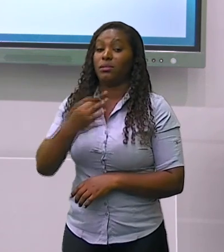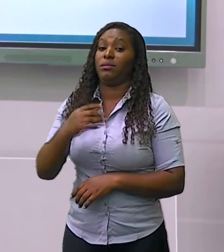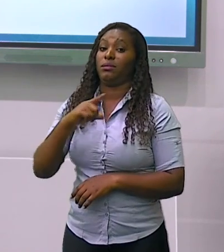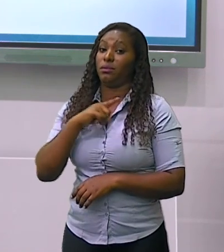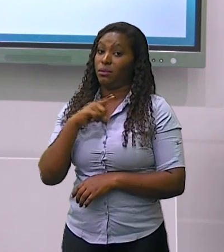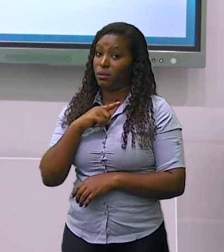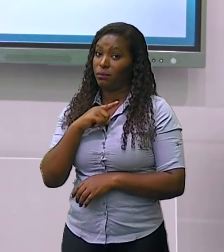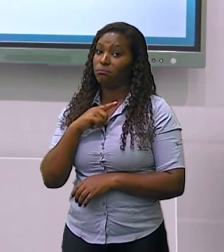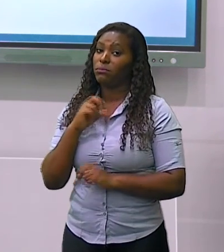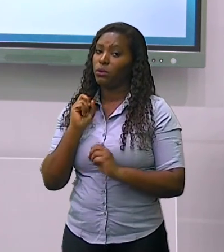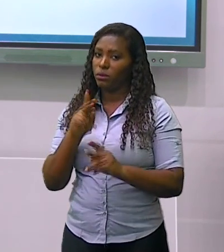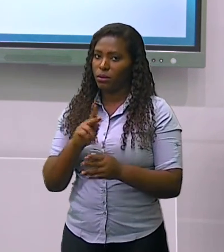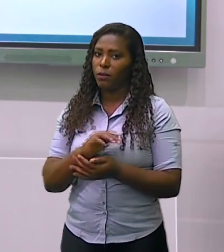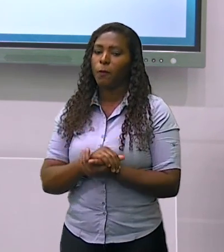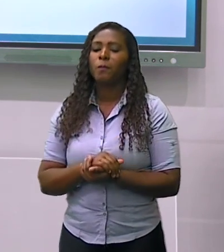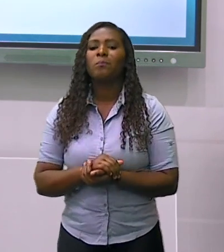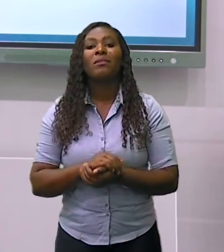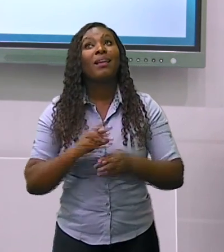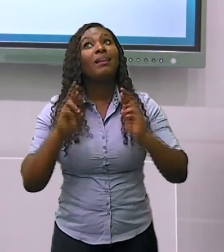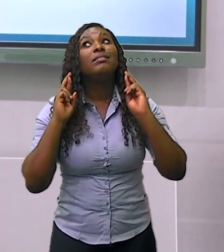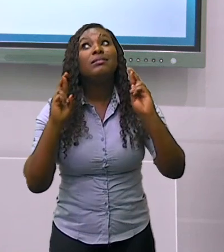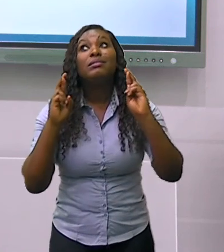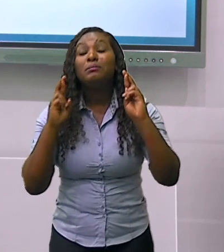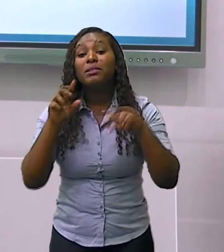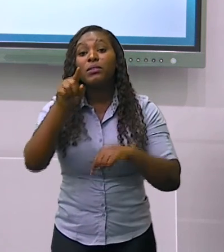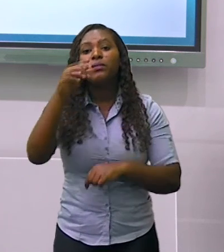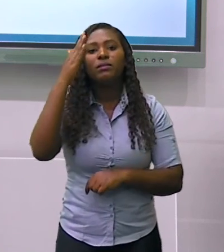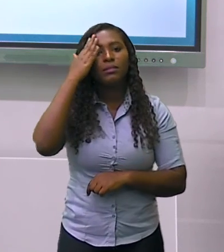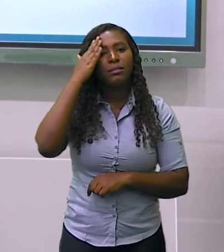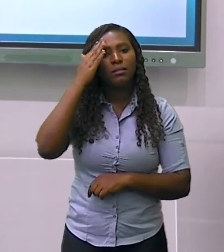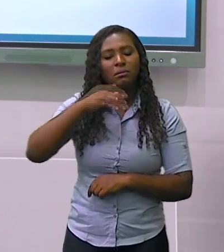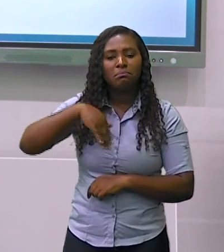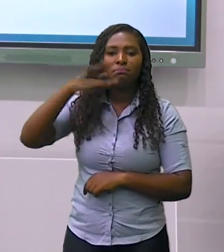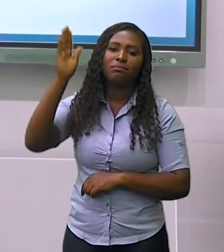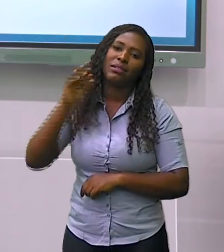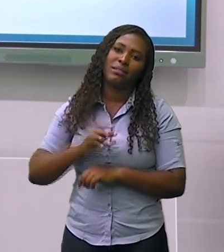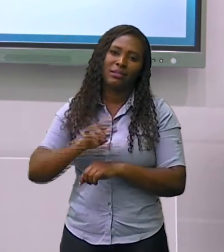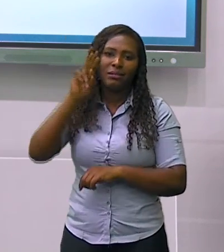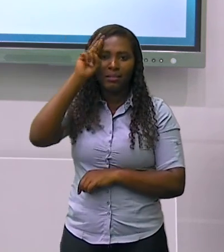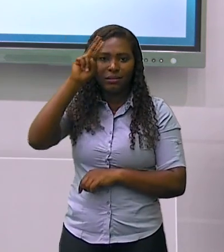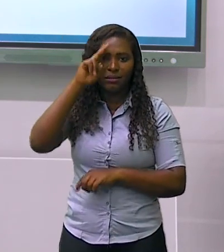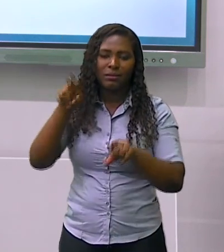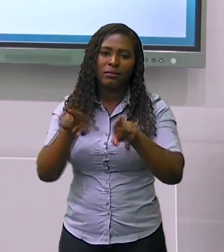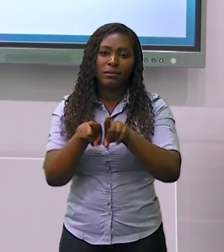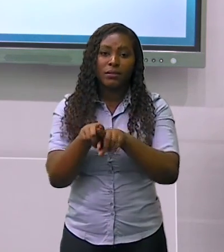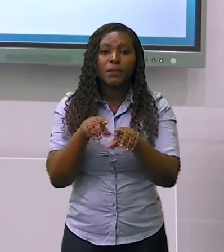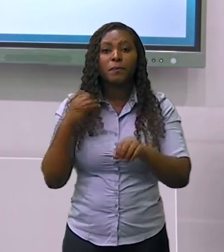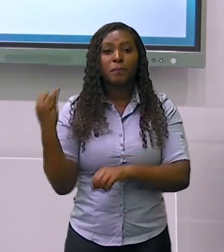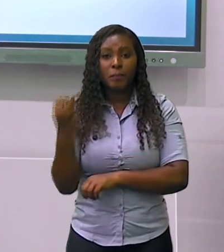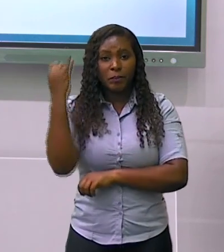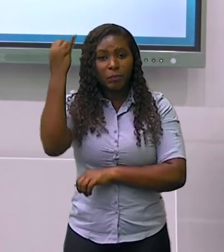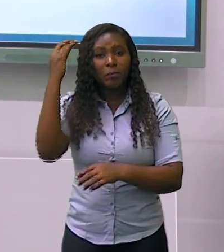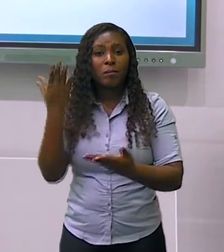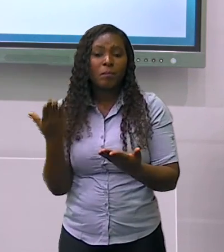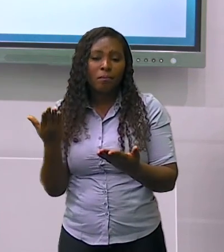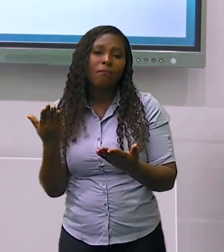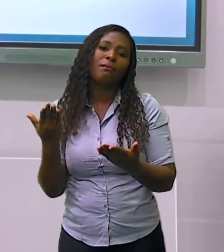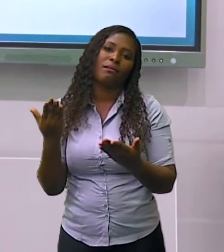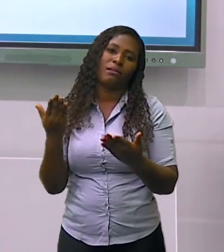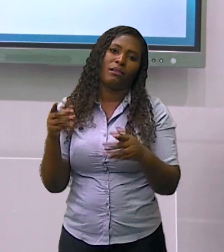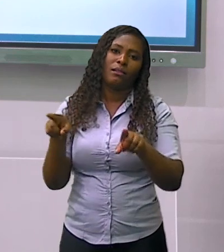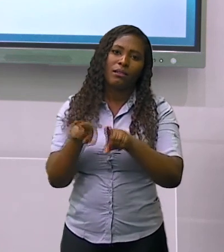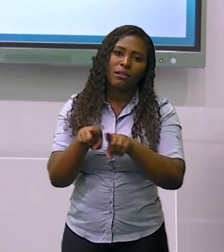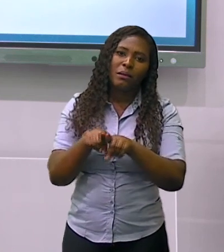Espero que tenham compreendido um pouco mais sobre todo o contexto histórico e a importância, as vantagens que